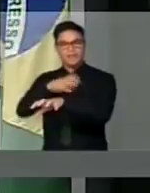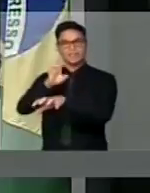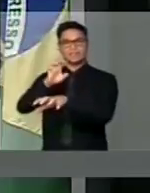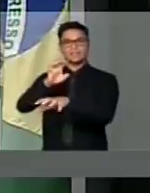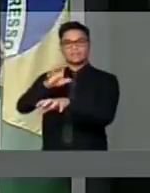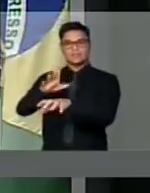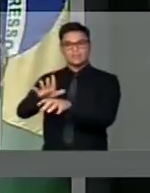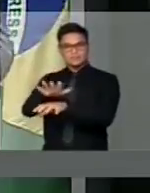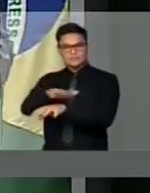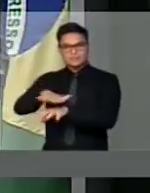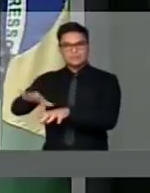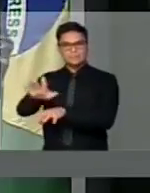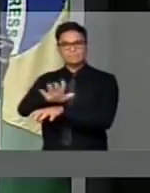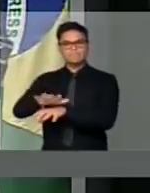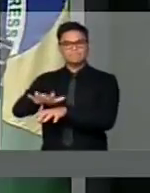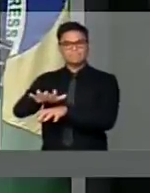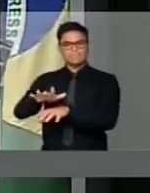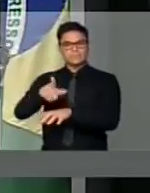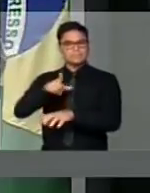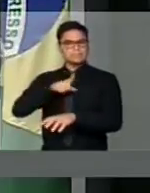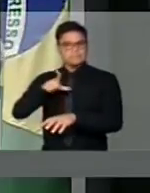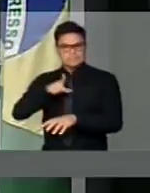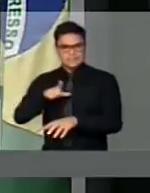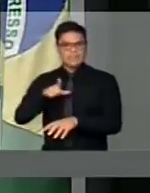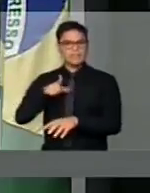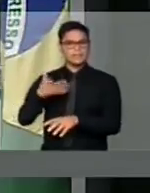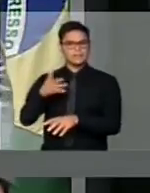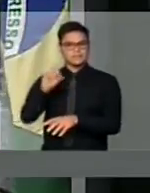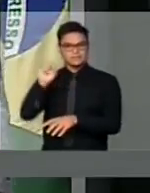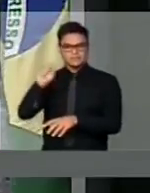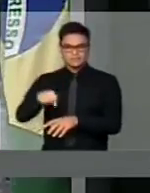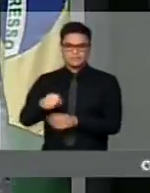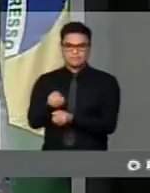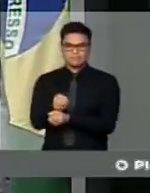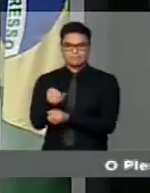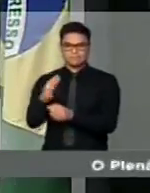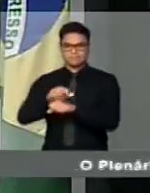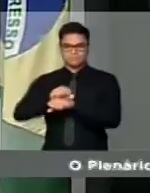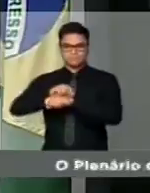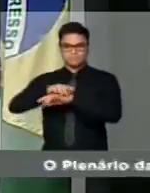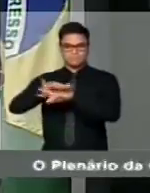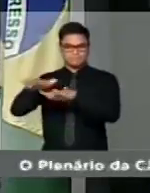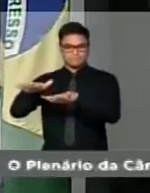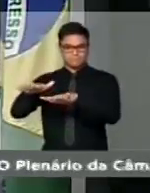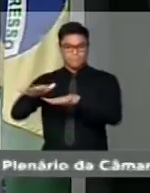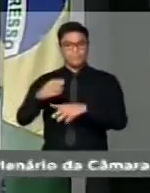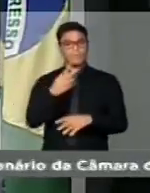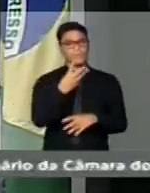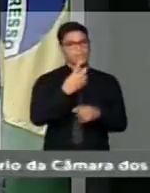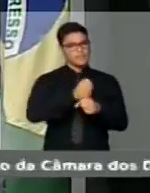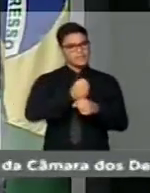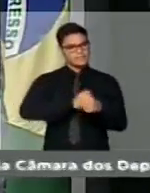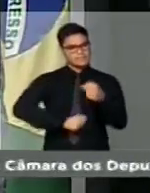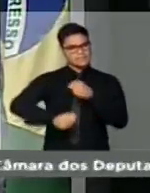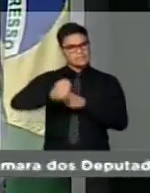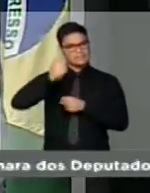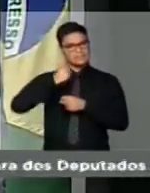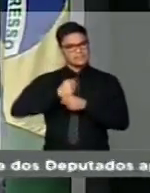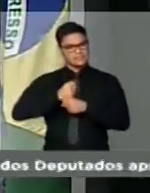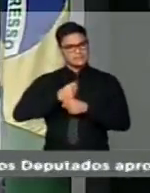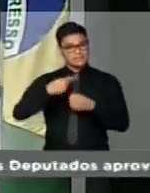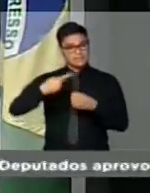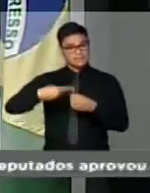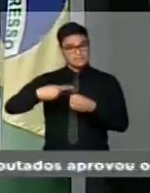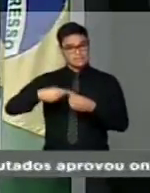que historicamente foram negligentes com esta situação. Há 3 anos, a cidade do Recife